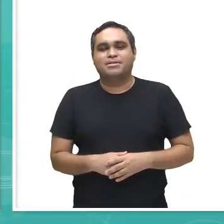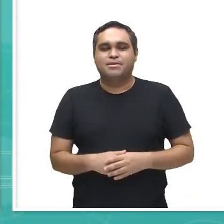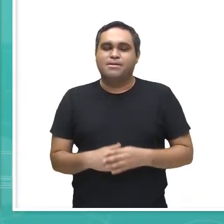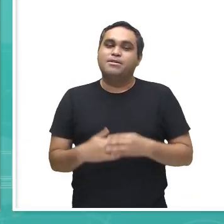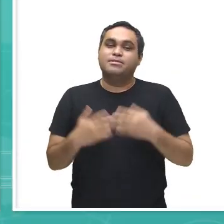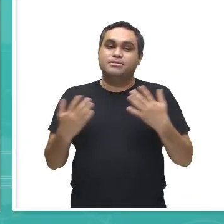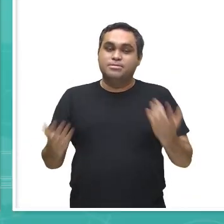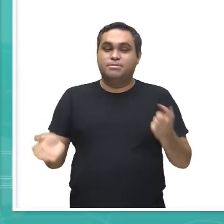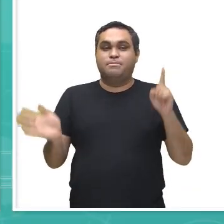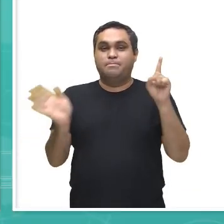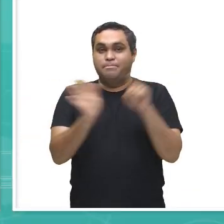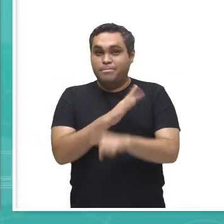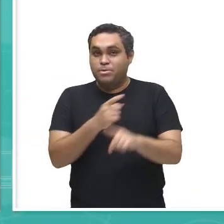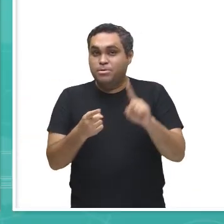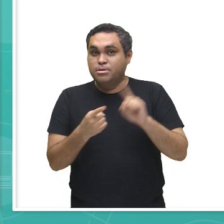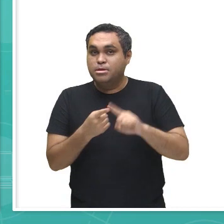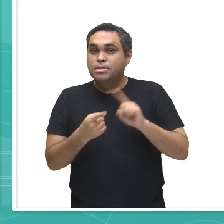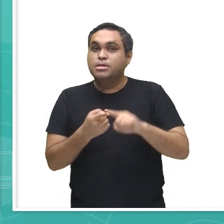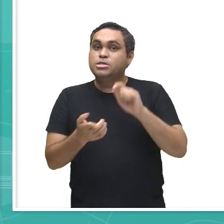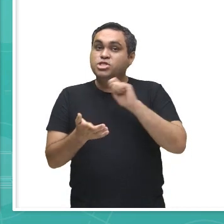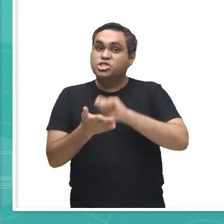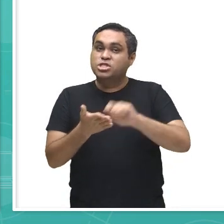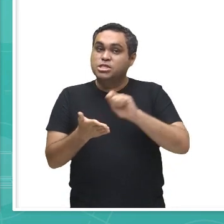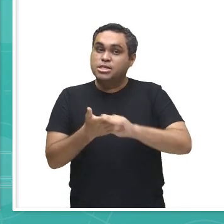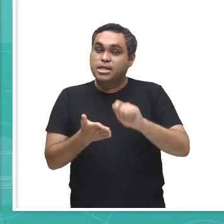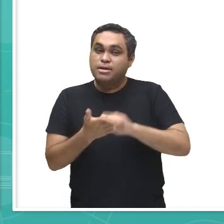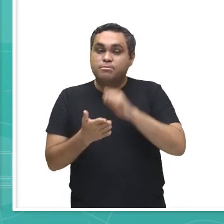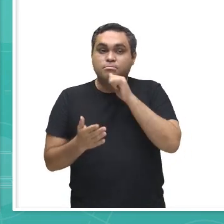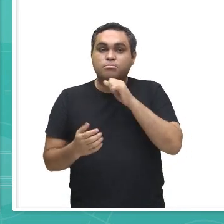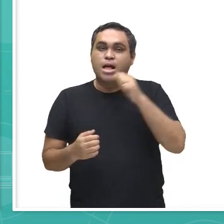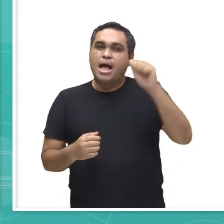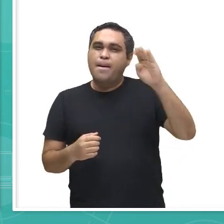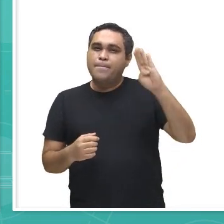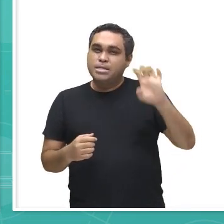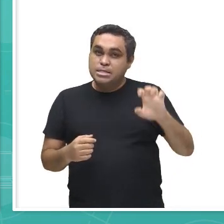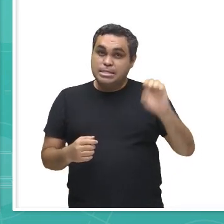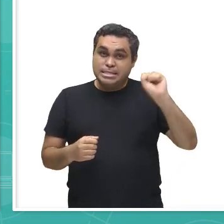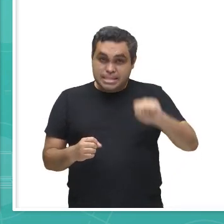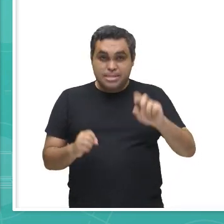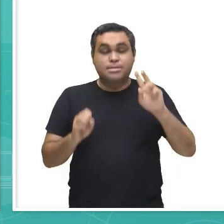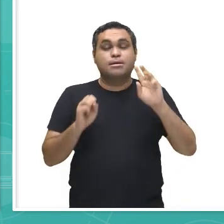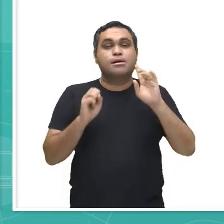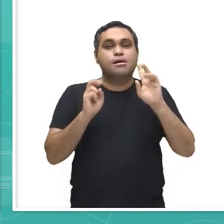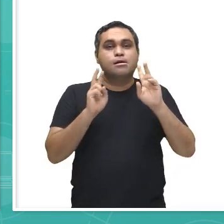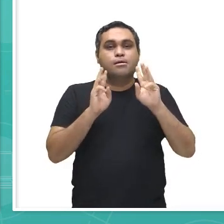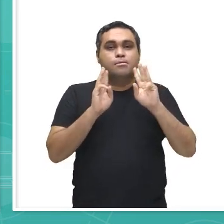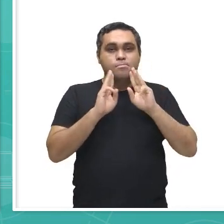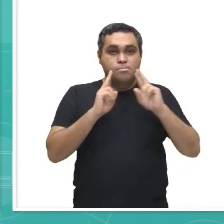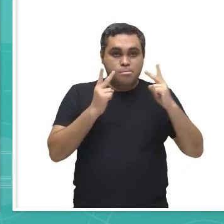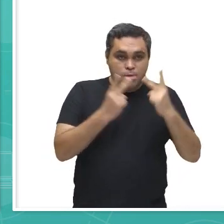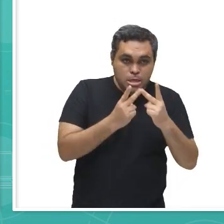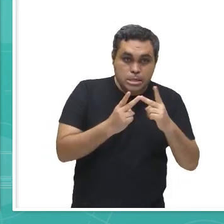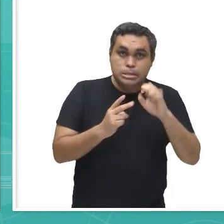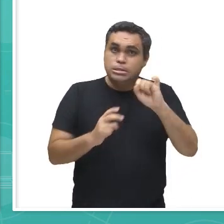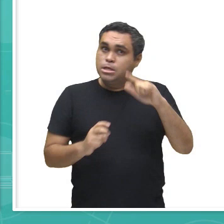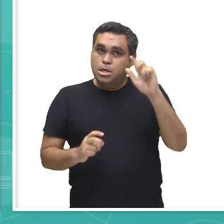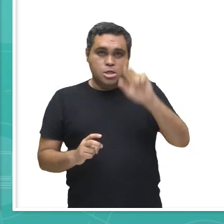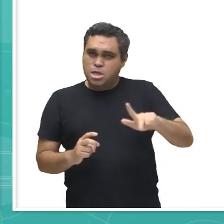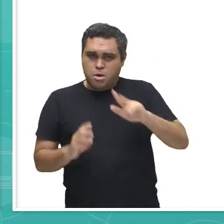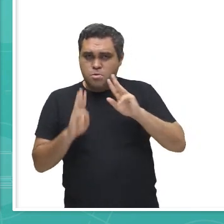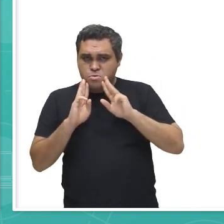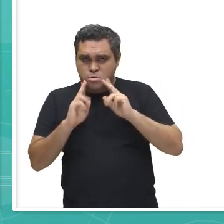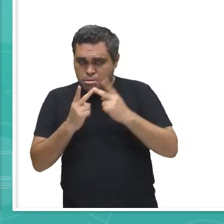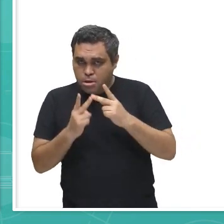Primeira questão, escreva sim se for um exemplo de matéria e não se não for um exemplo de matéria.